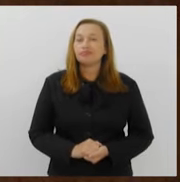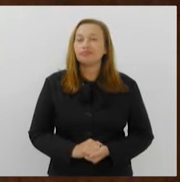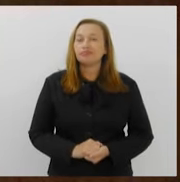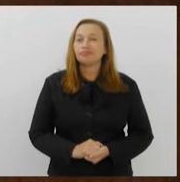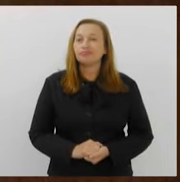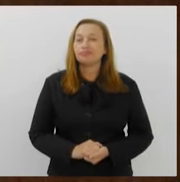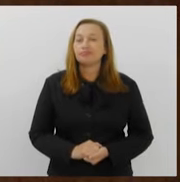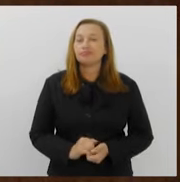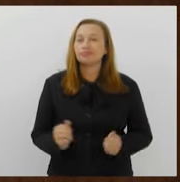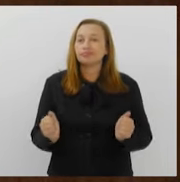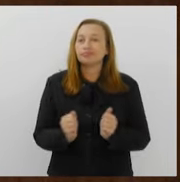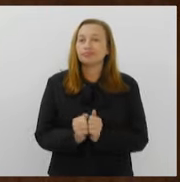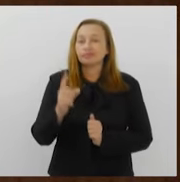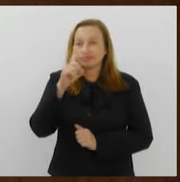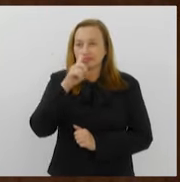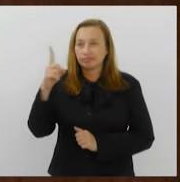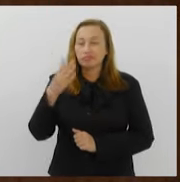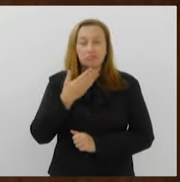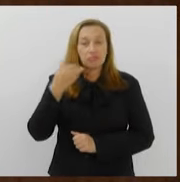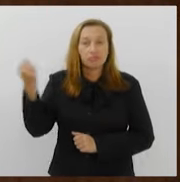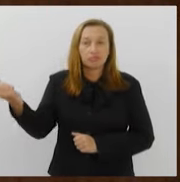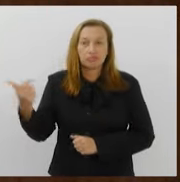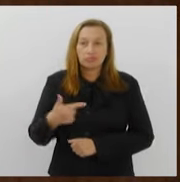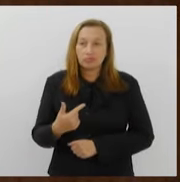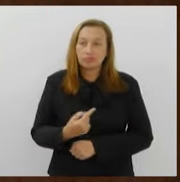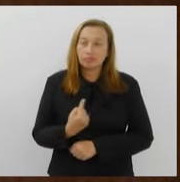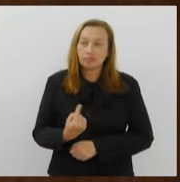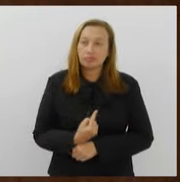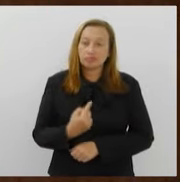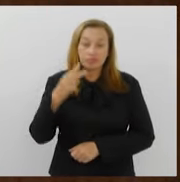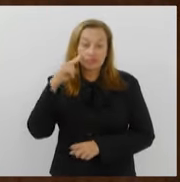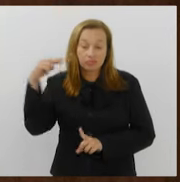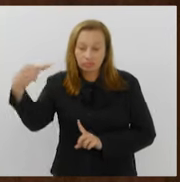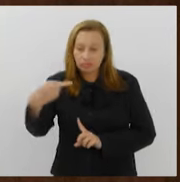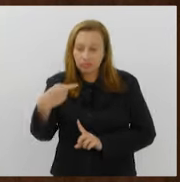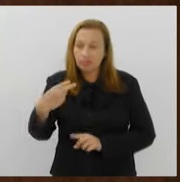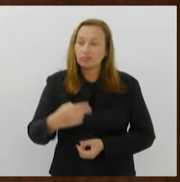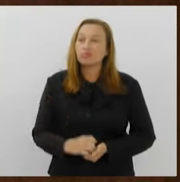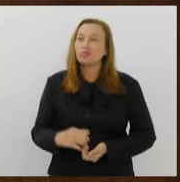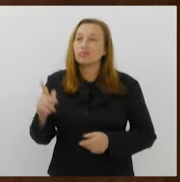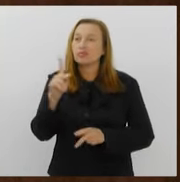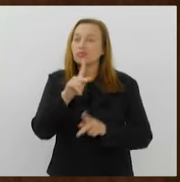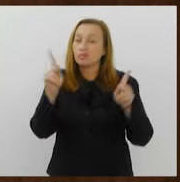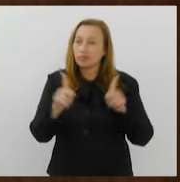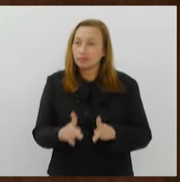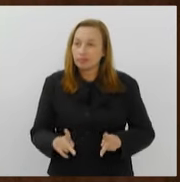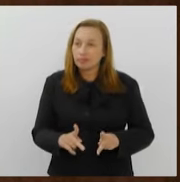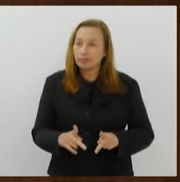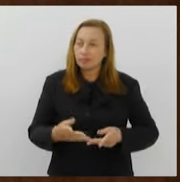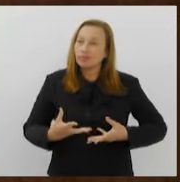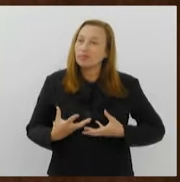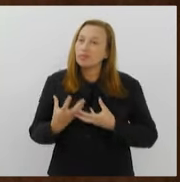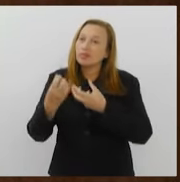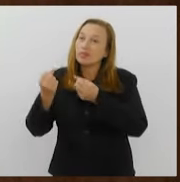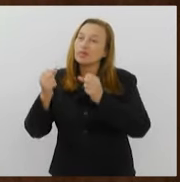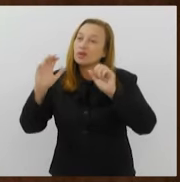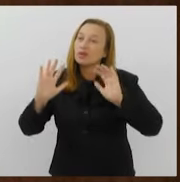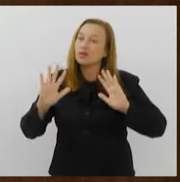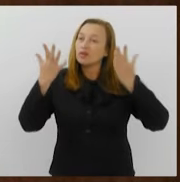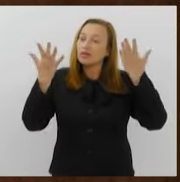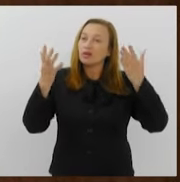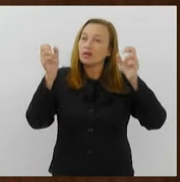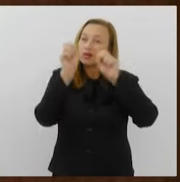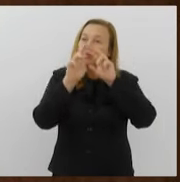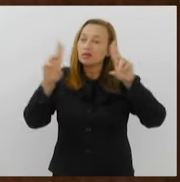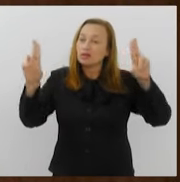num plano muito melhor que o nosso, olhando por todos nós, né? Está em paz, foi recebido com festas ao braço